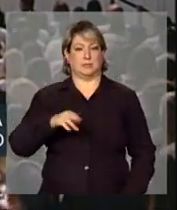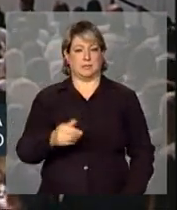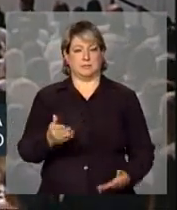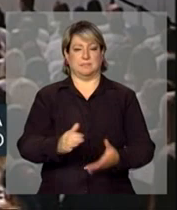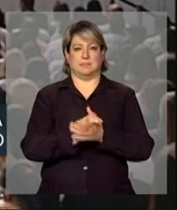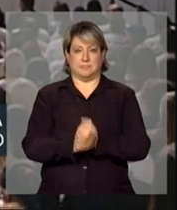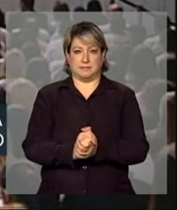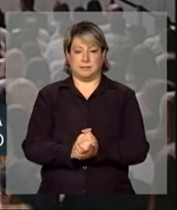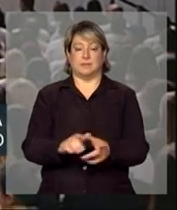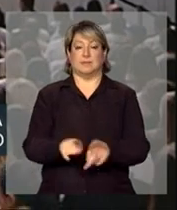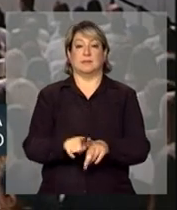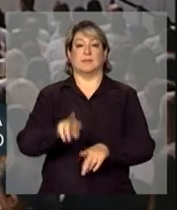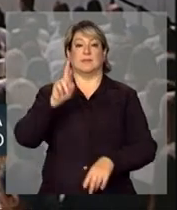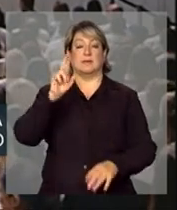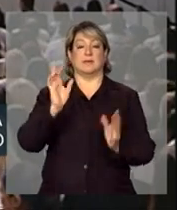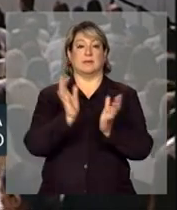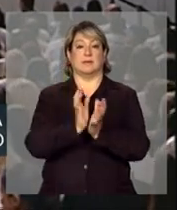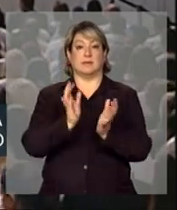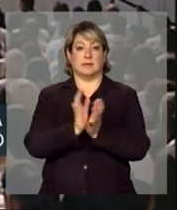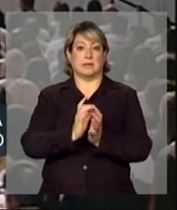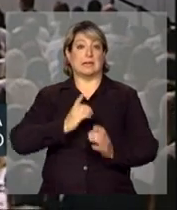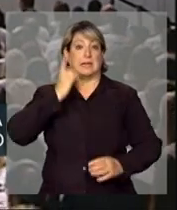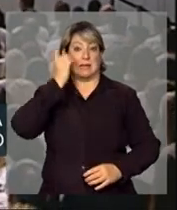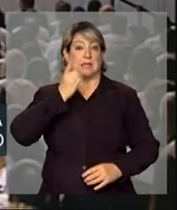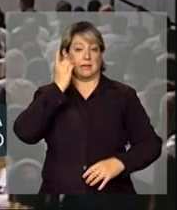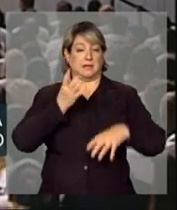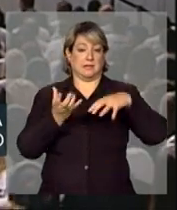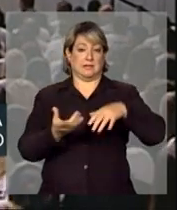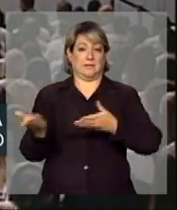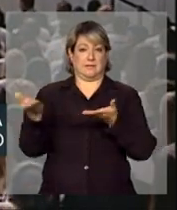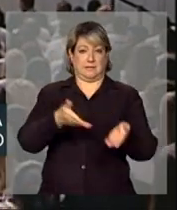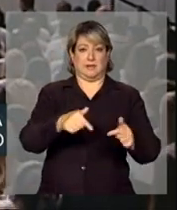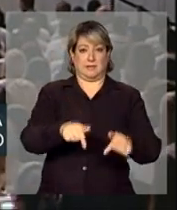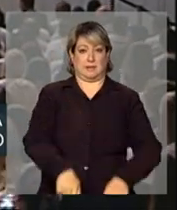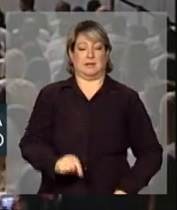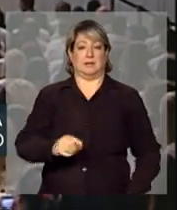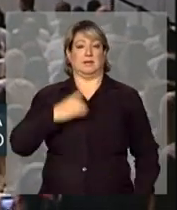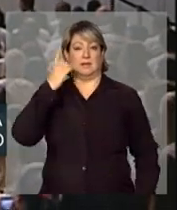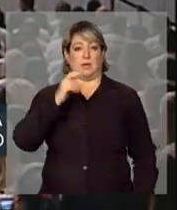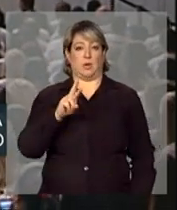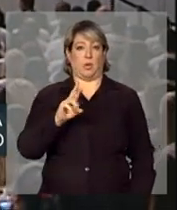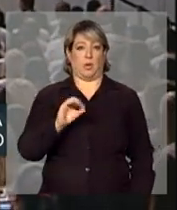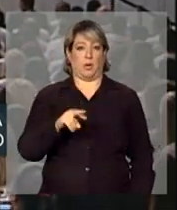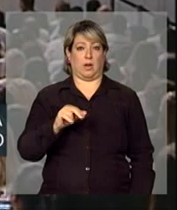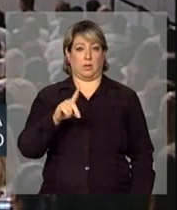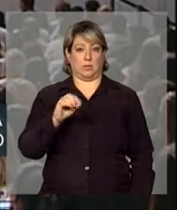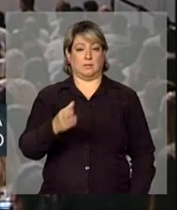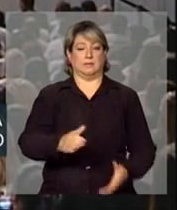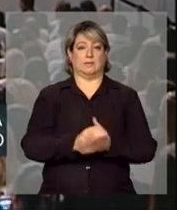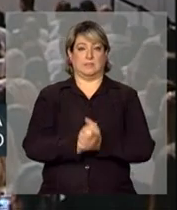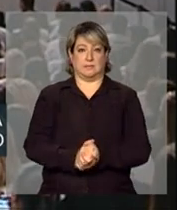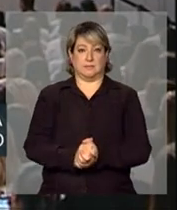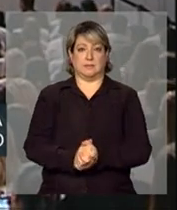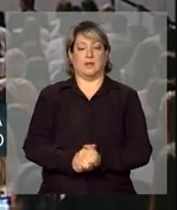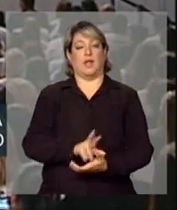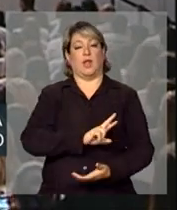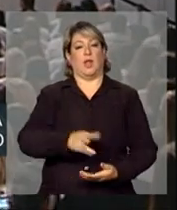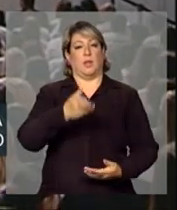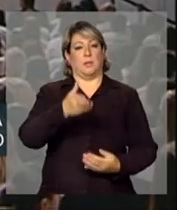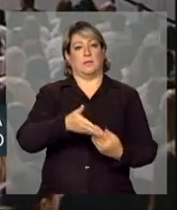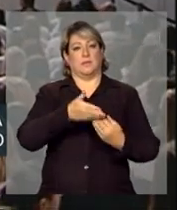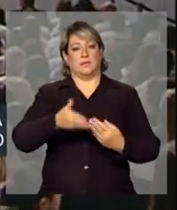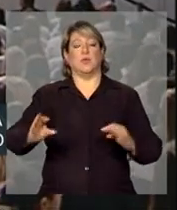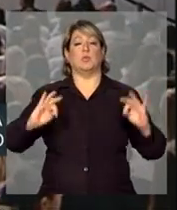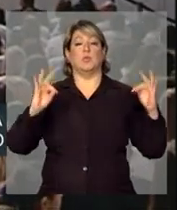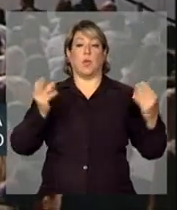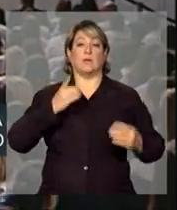excelentíssimo senhor representante da Câmara dos Deputados neste ato, deputado Ronaldo Zuck, em nome de quem saúdo todos os